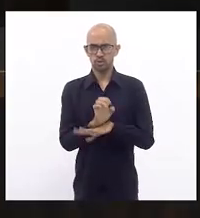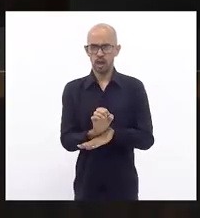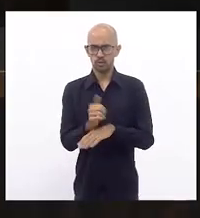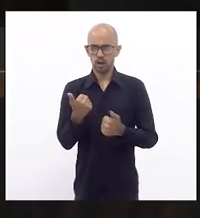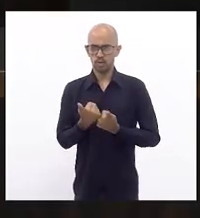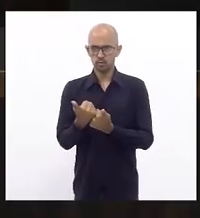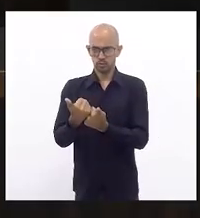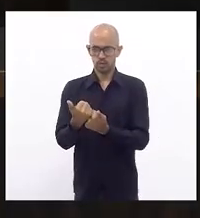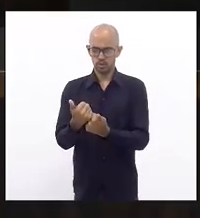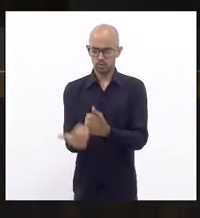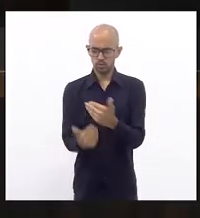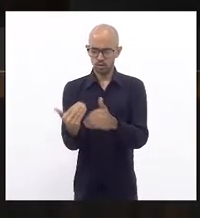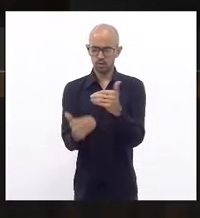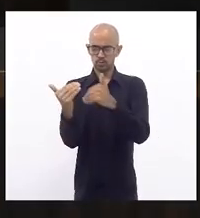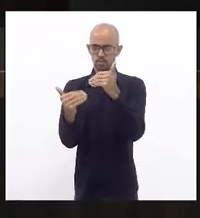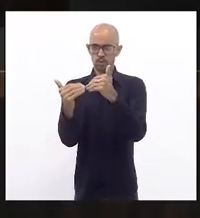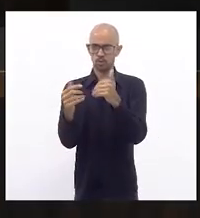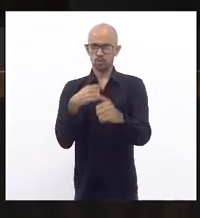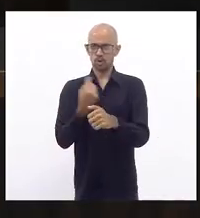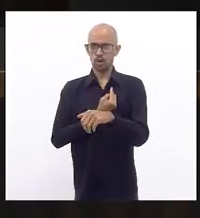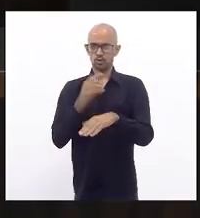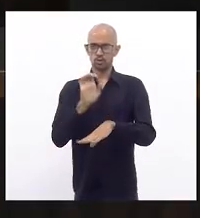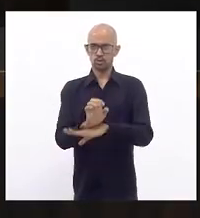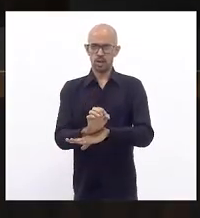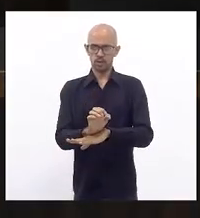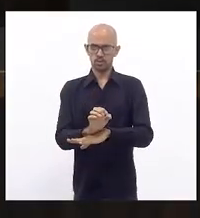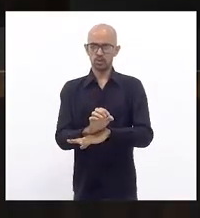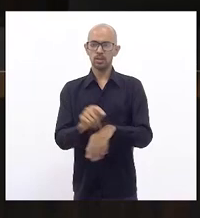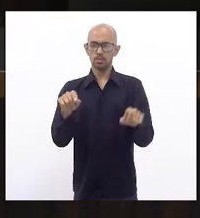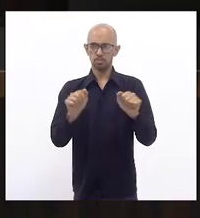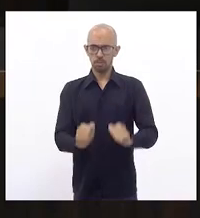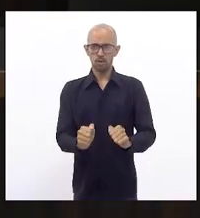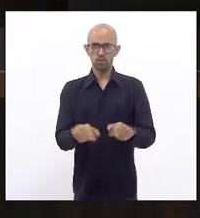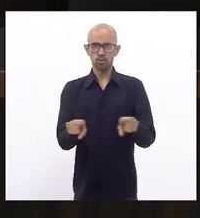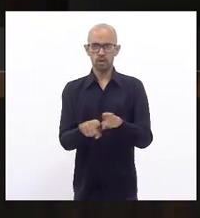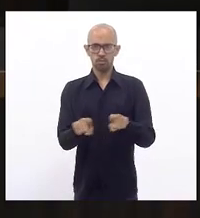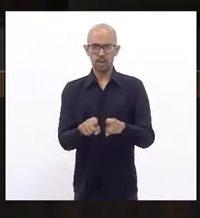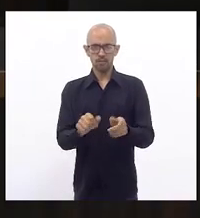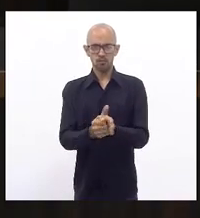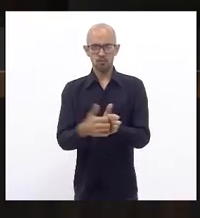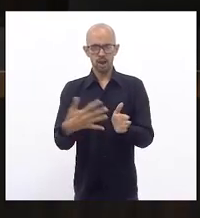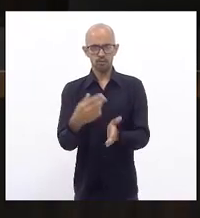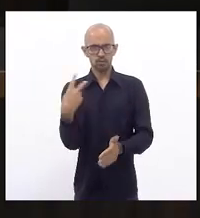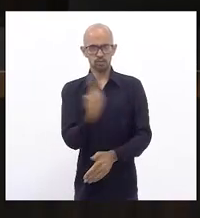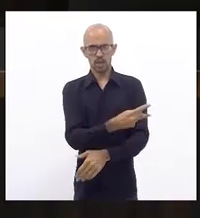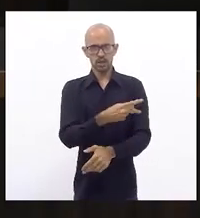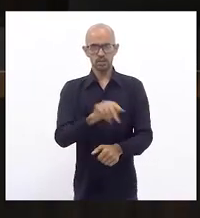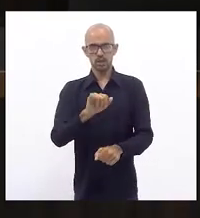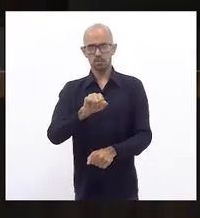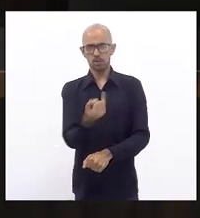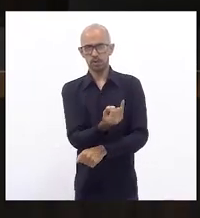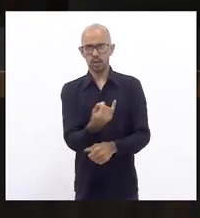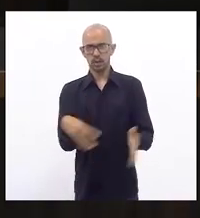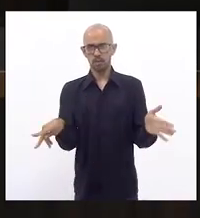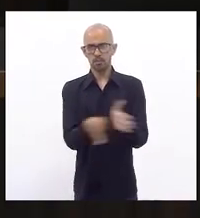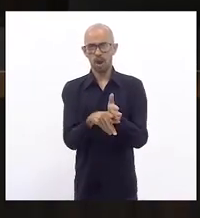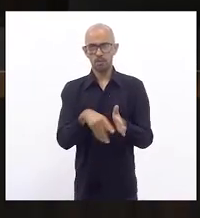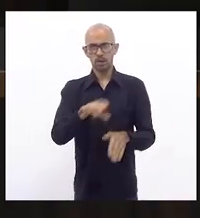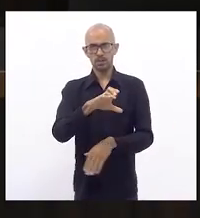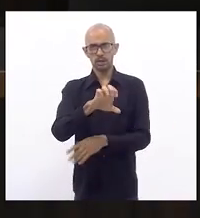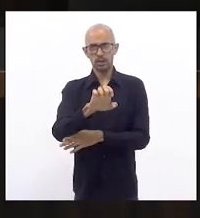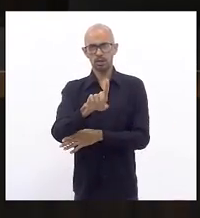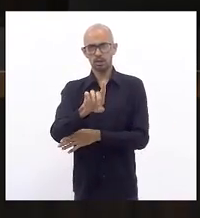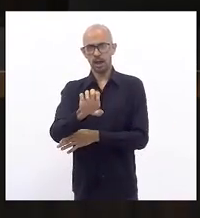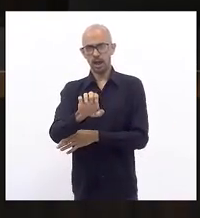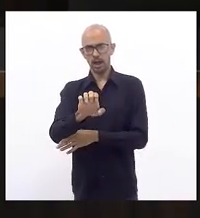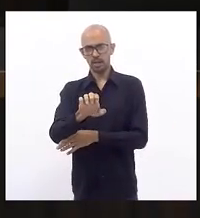contribuindo para o crescimento do nosso Estado, e que possam muitos deles também, deputado Eliomar, ser aproveitados na própria SEDAI, porque a